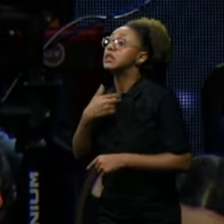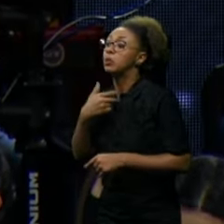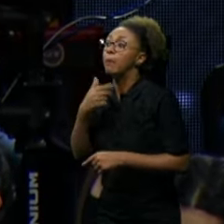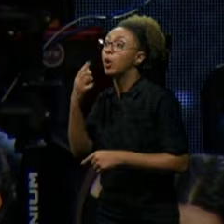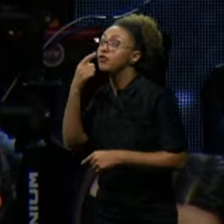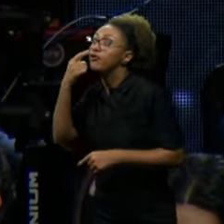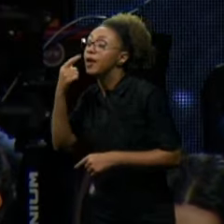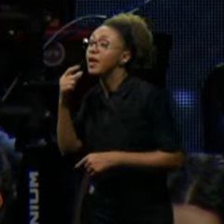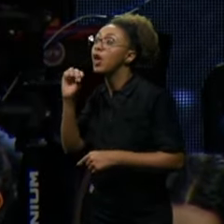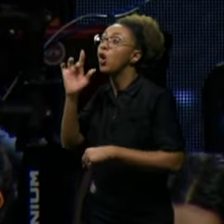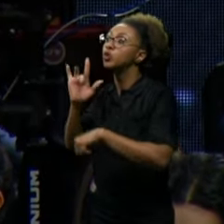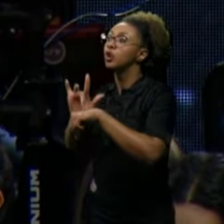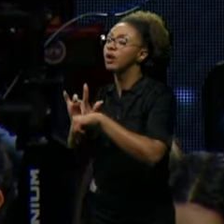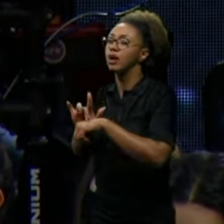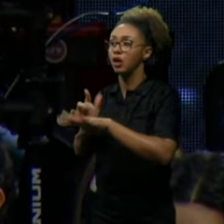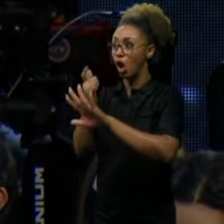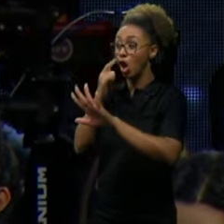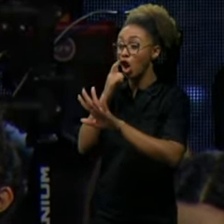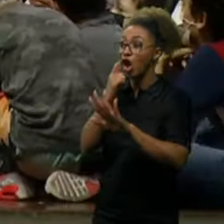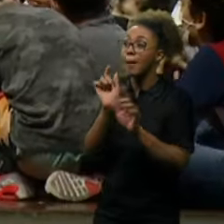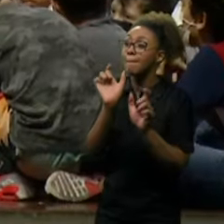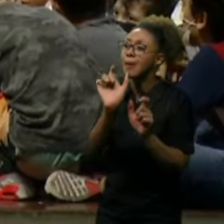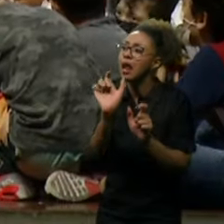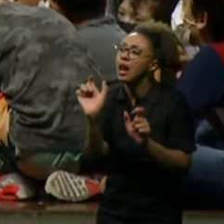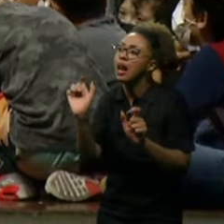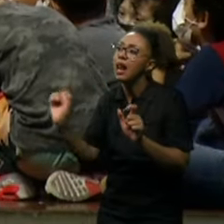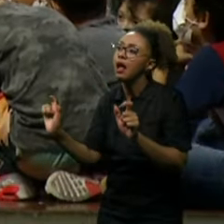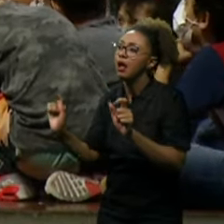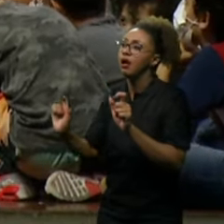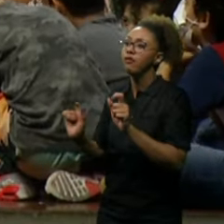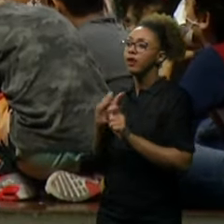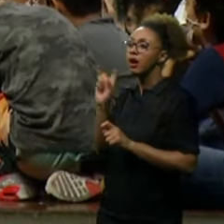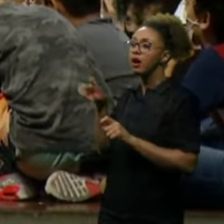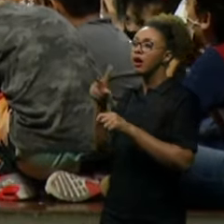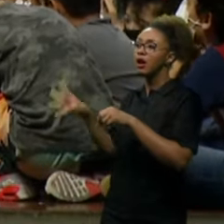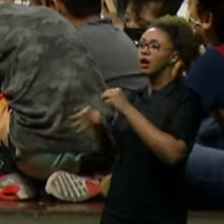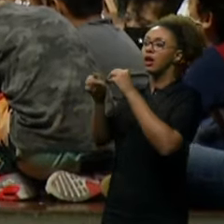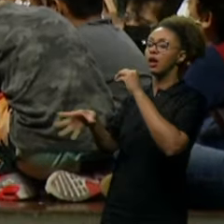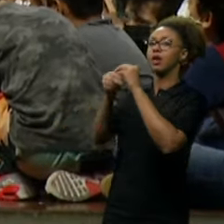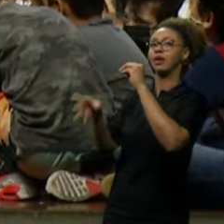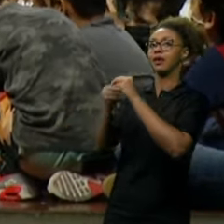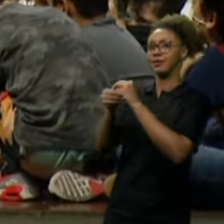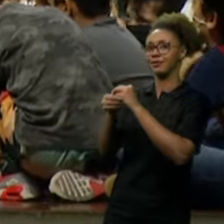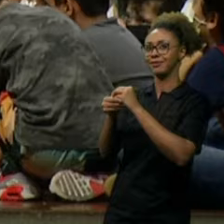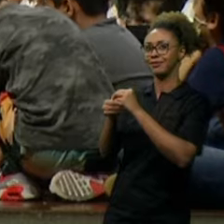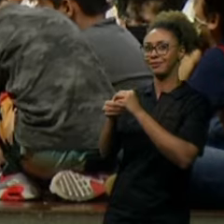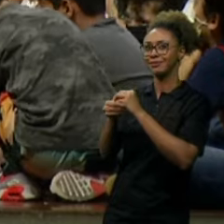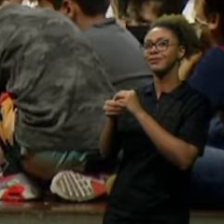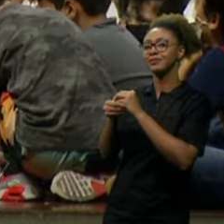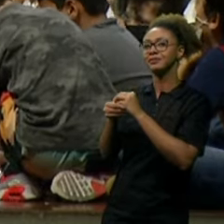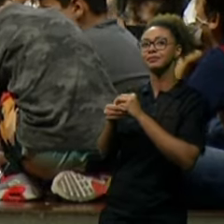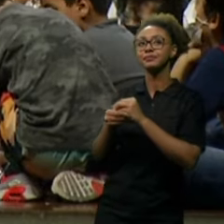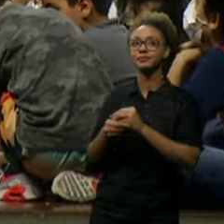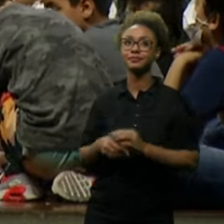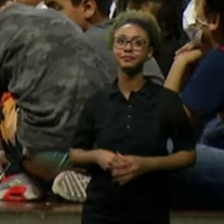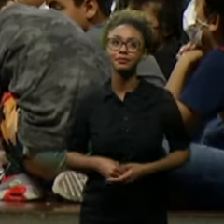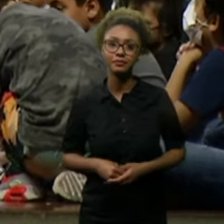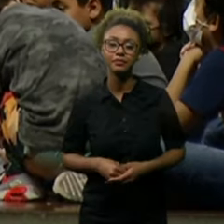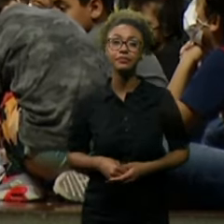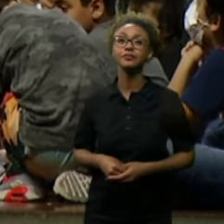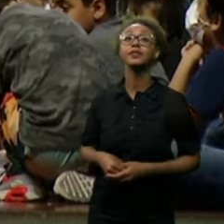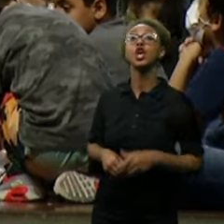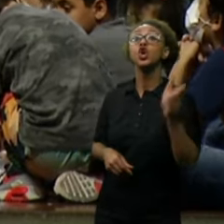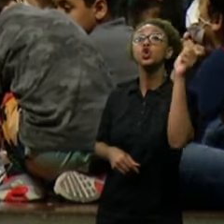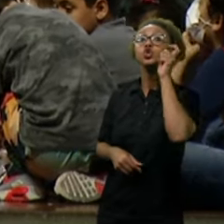acrescentou ouça isso depois eu medi tá lá ó E aí e usou o que